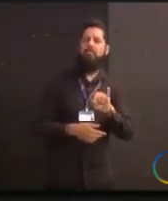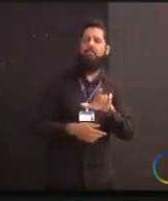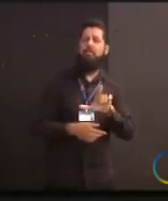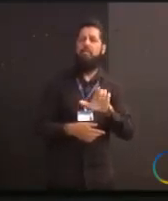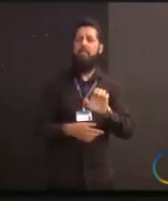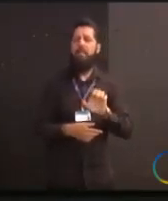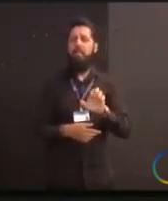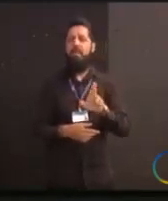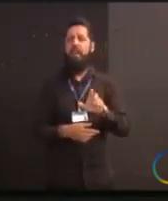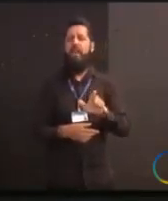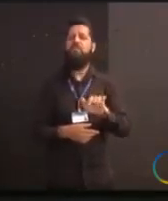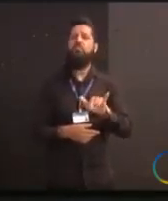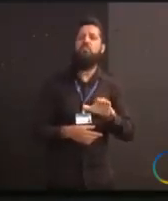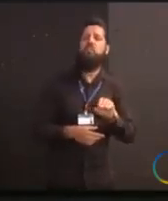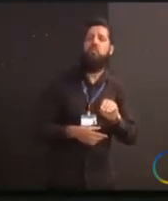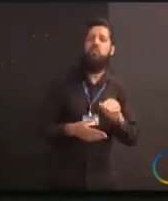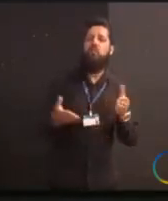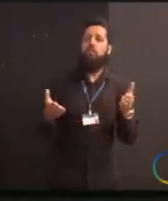responsabilidade